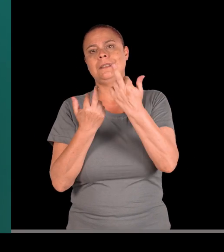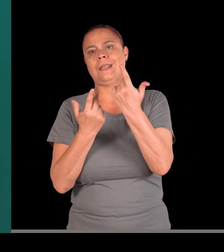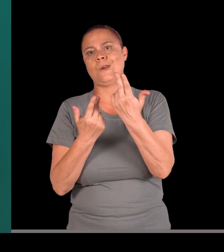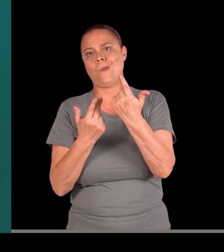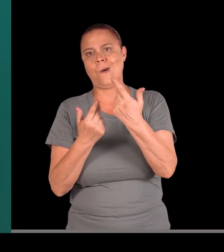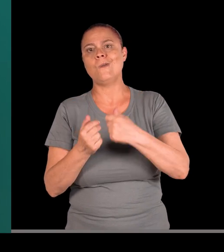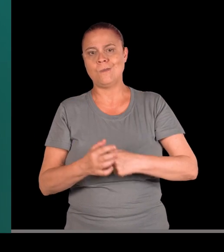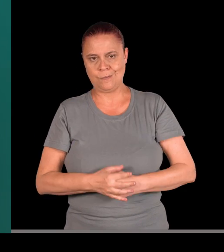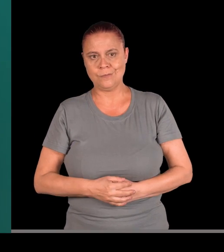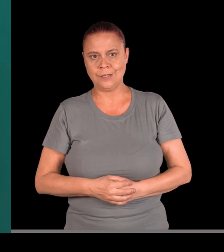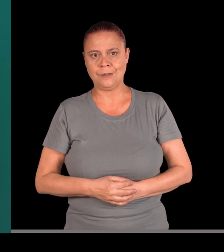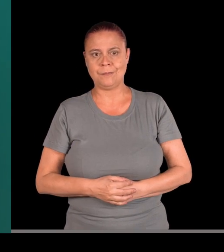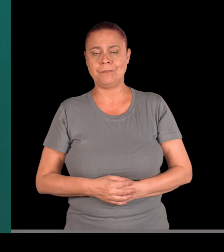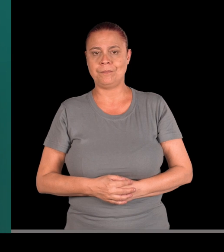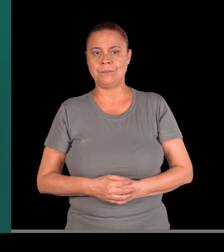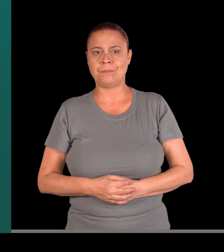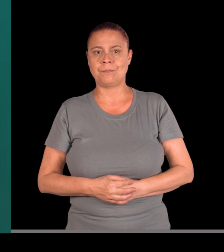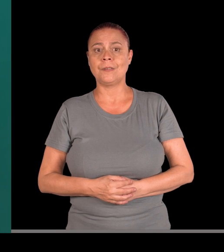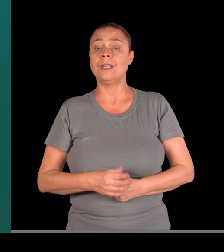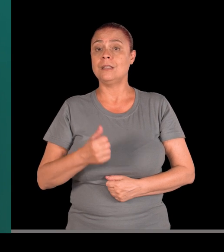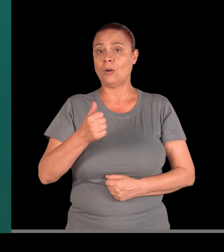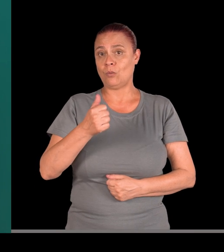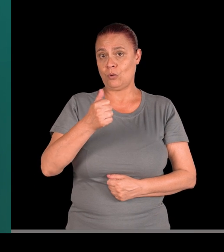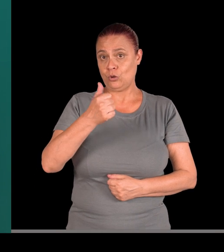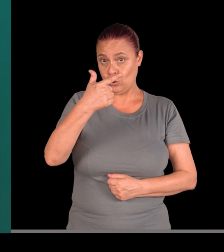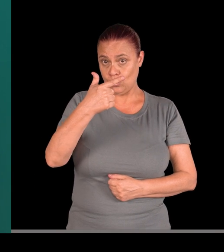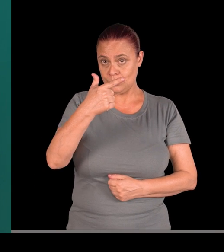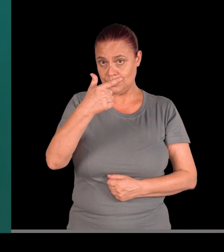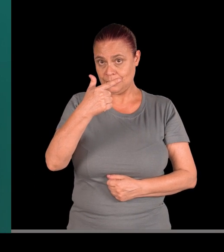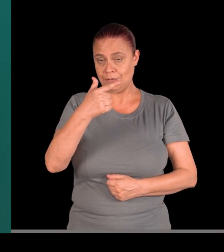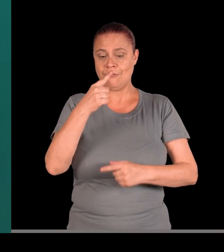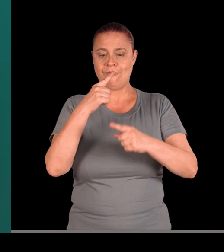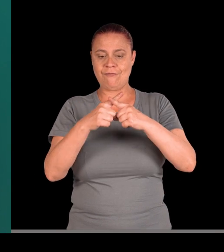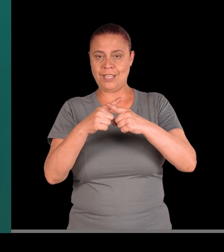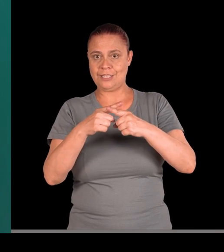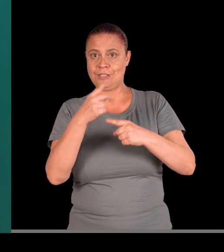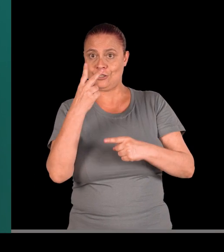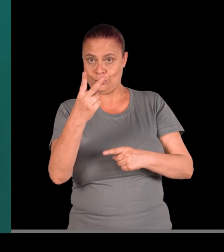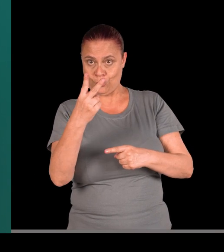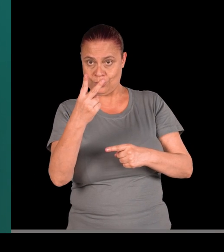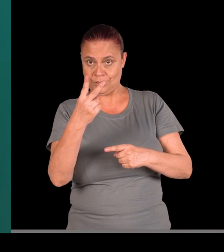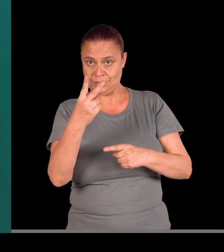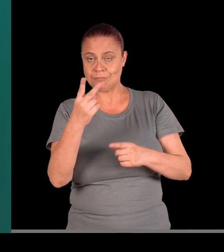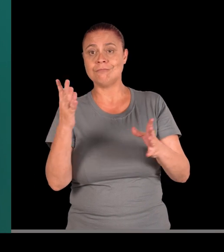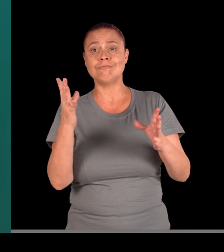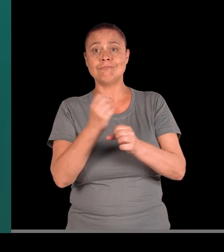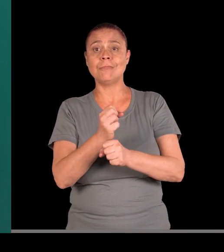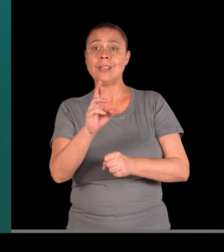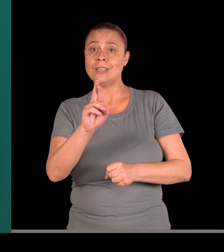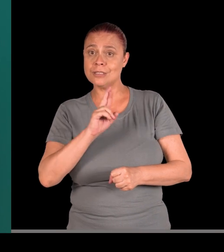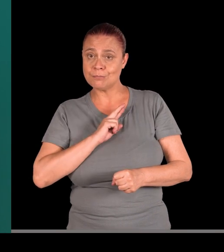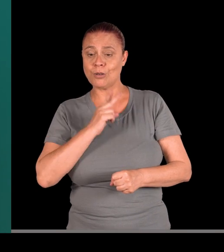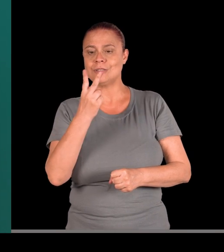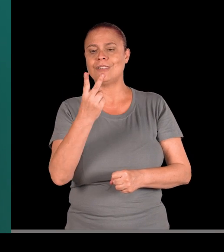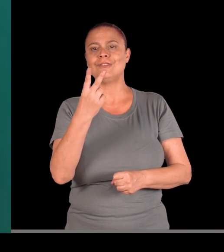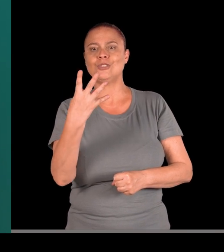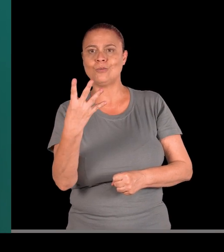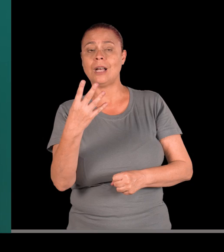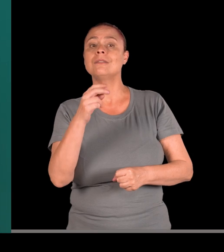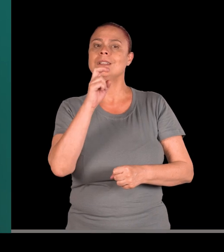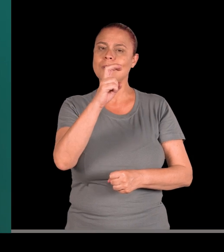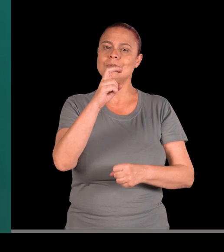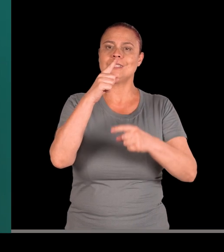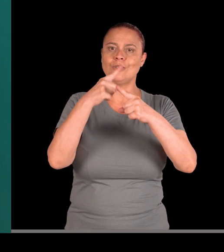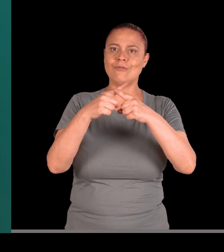o numerador também. Então, 12 para chegar no 24, eu multiplico por 2. Então,